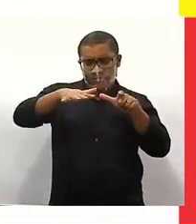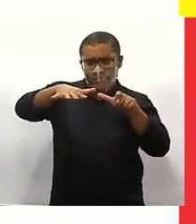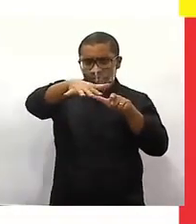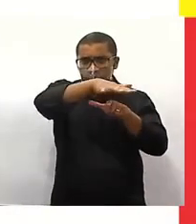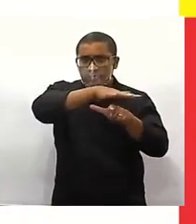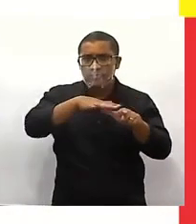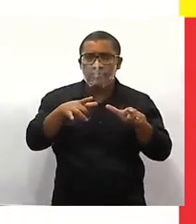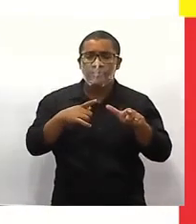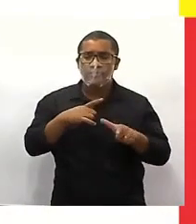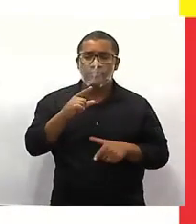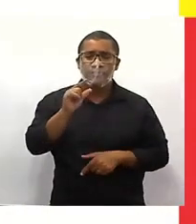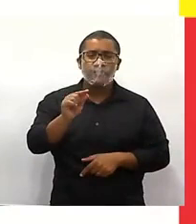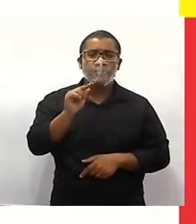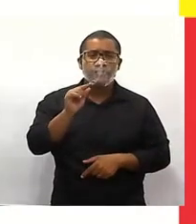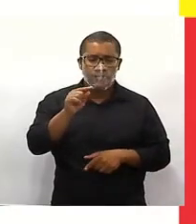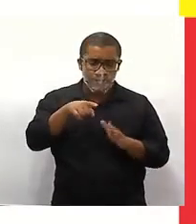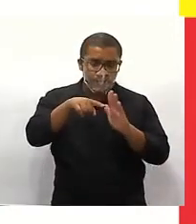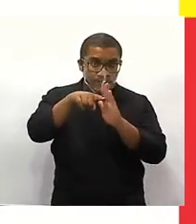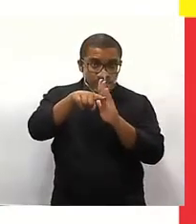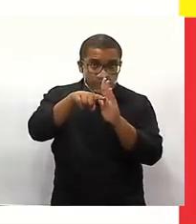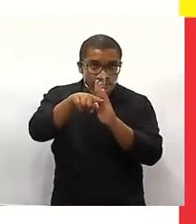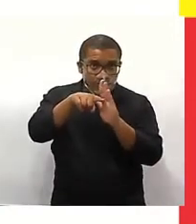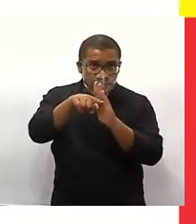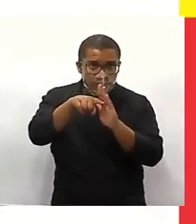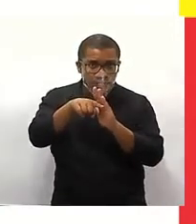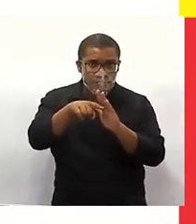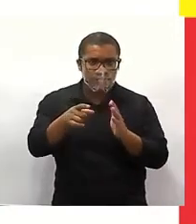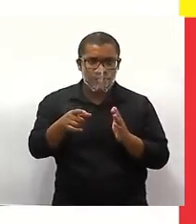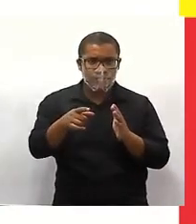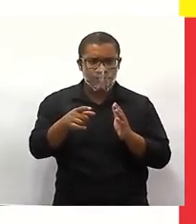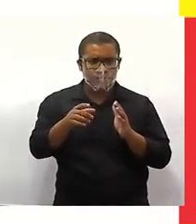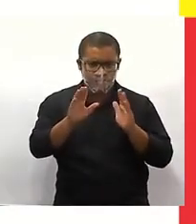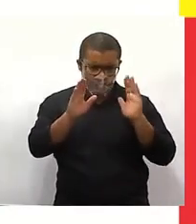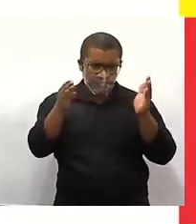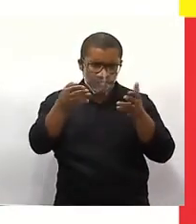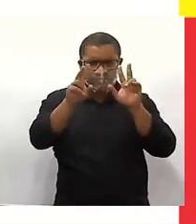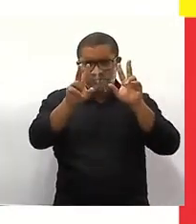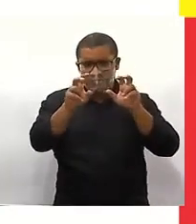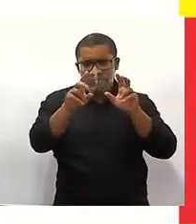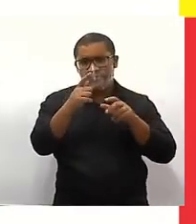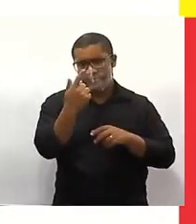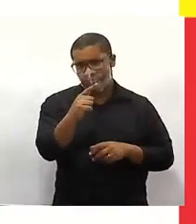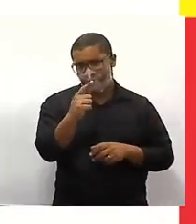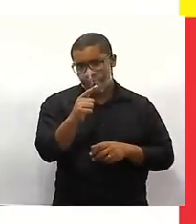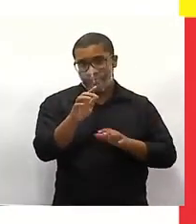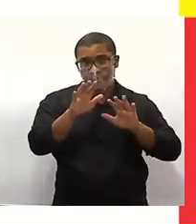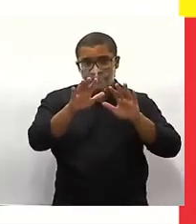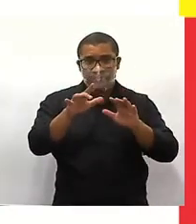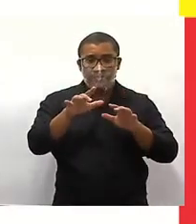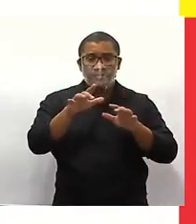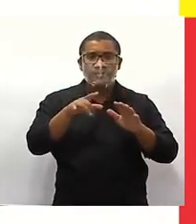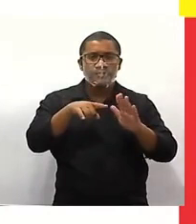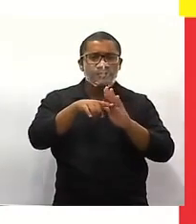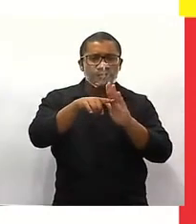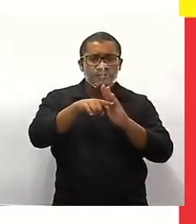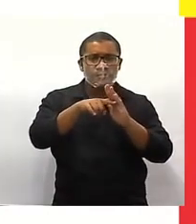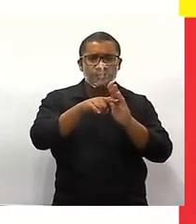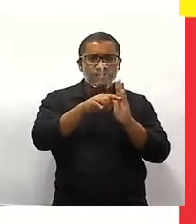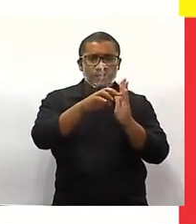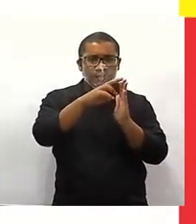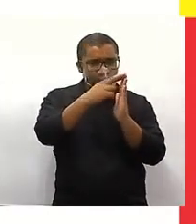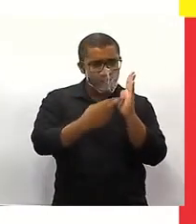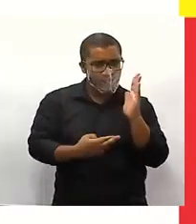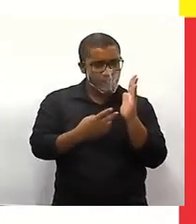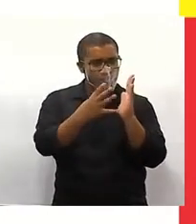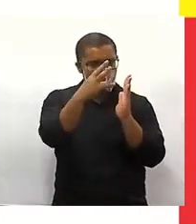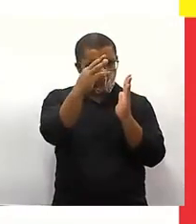foi realizada uma pesquisa de caráter geográfico, da qual se extraiu do relatório final o